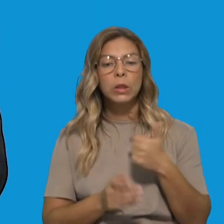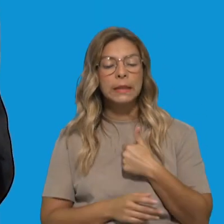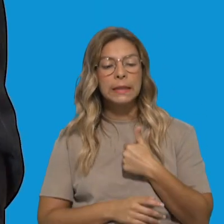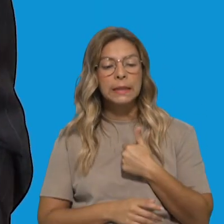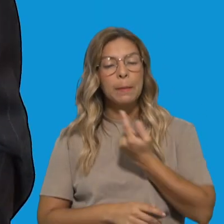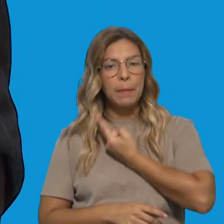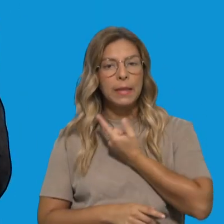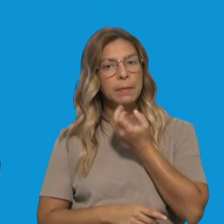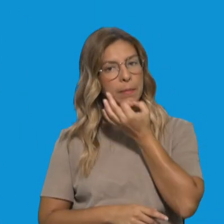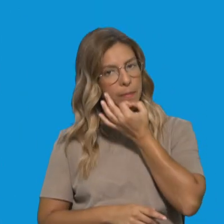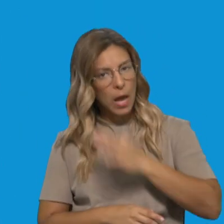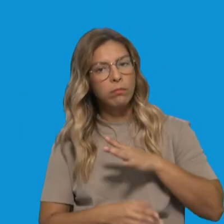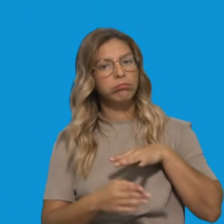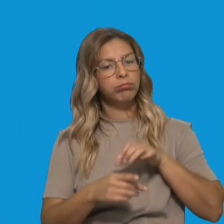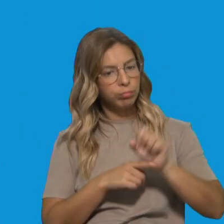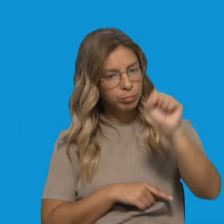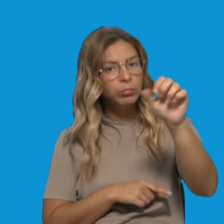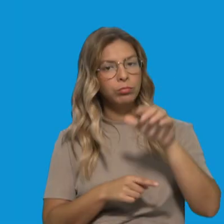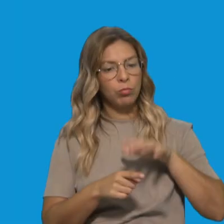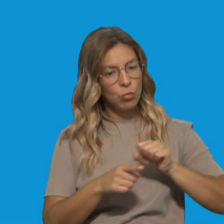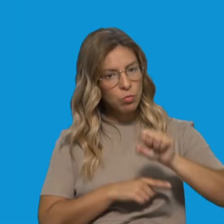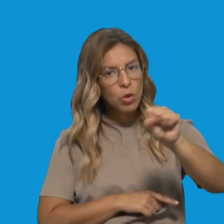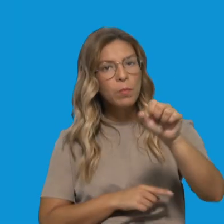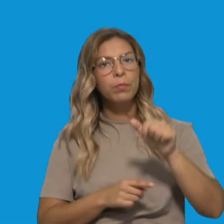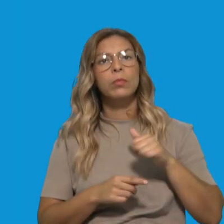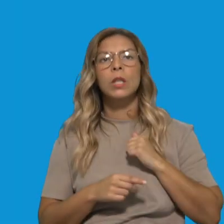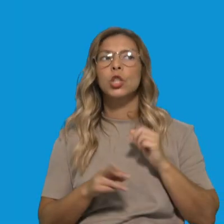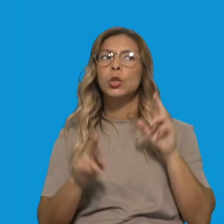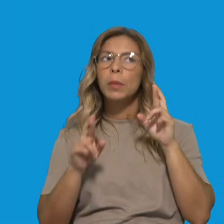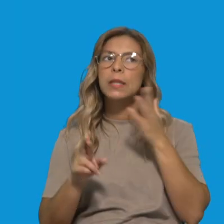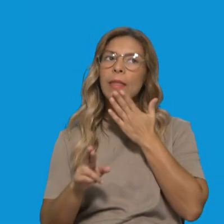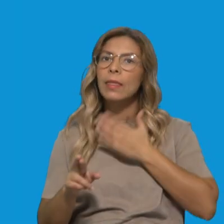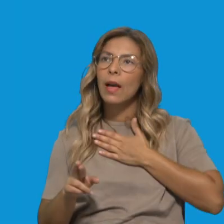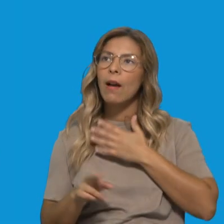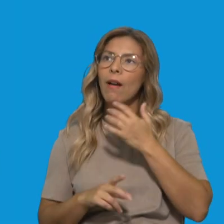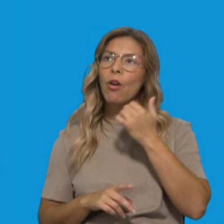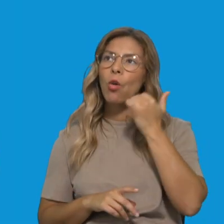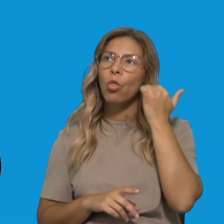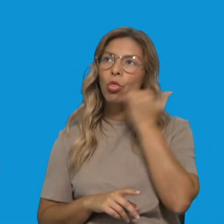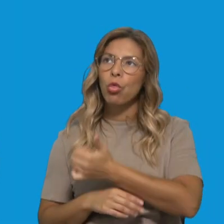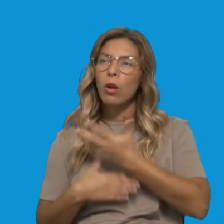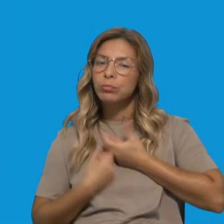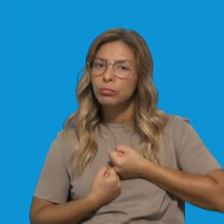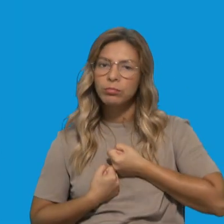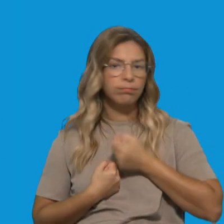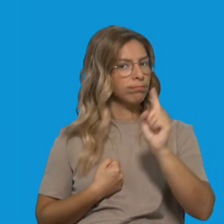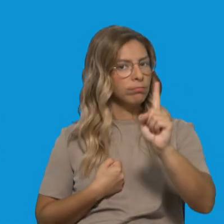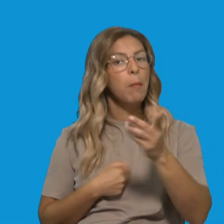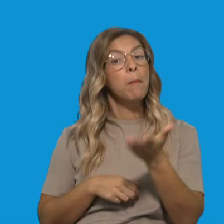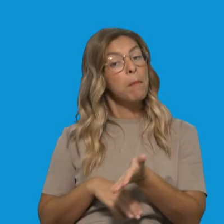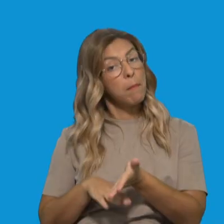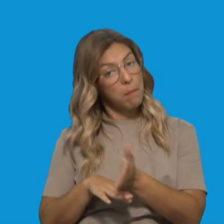diria, a esperança não nos leva à dor, mas do caminho doloroso